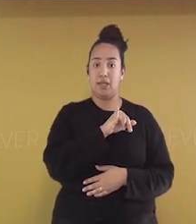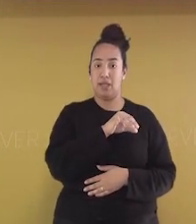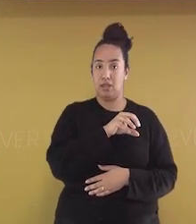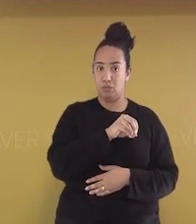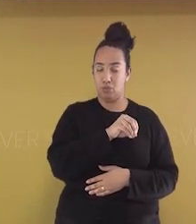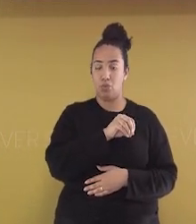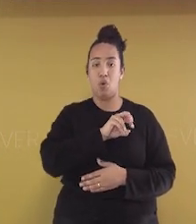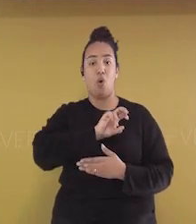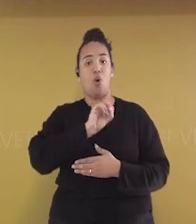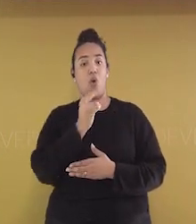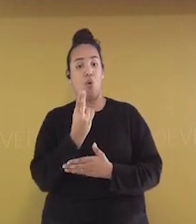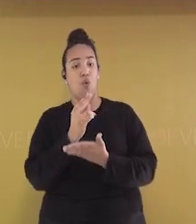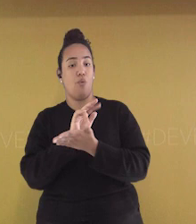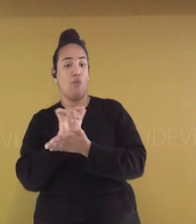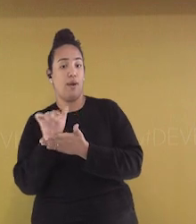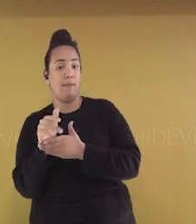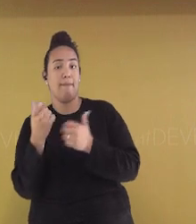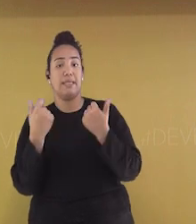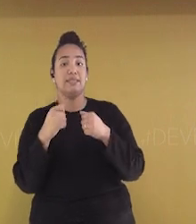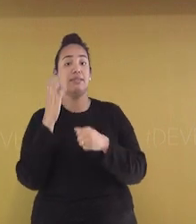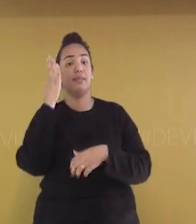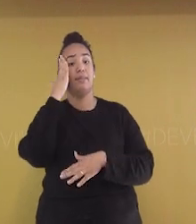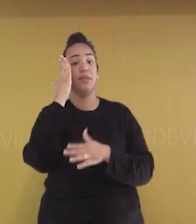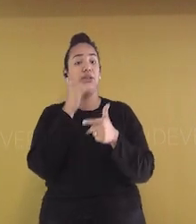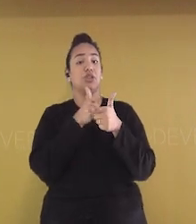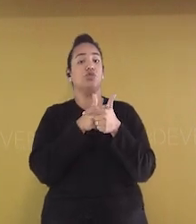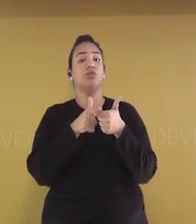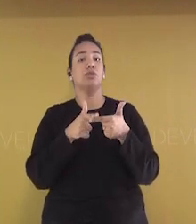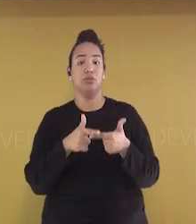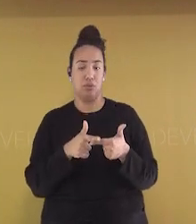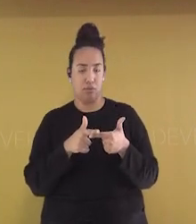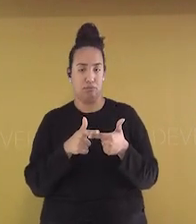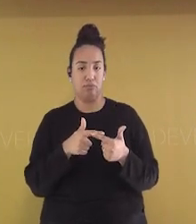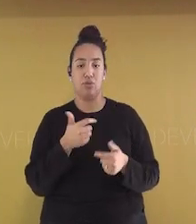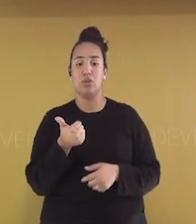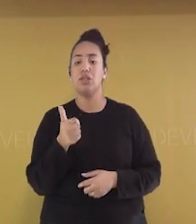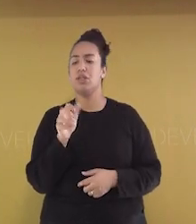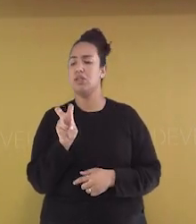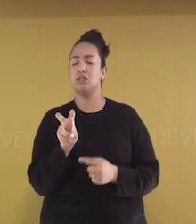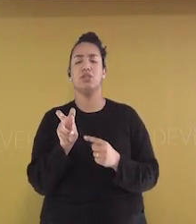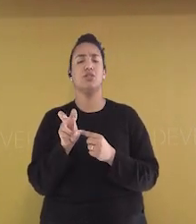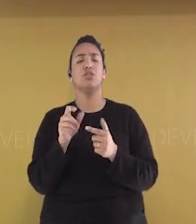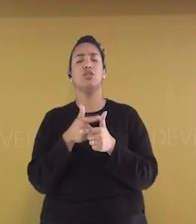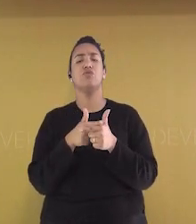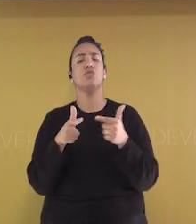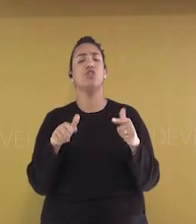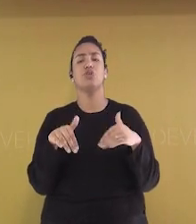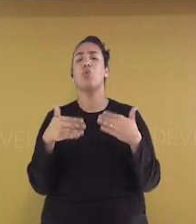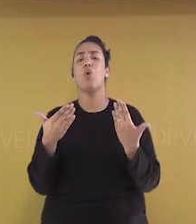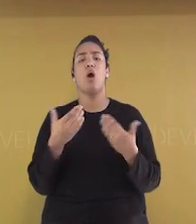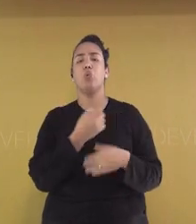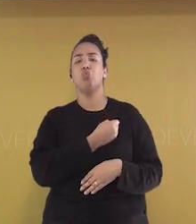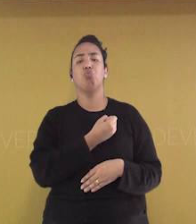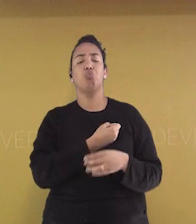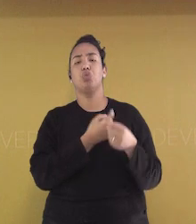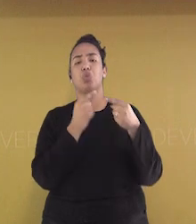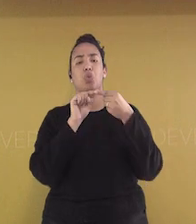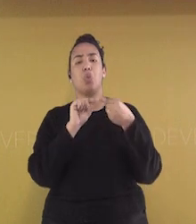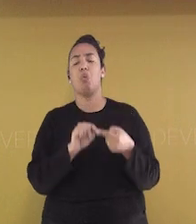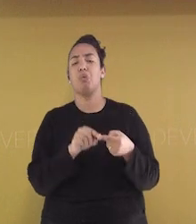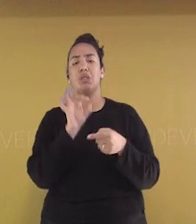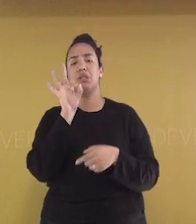composto, devemos primeiro encontrar os divisores dele. Quem são os divisores do 15? Quais